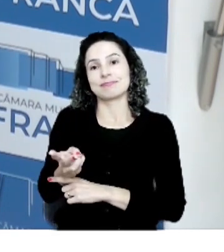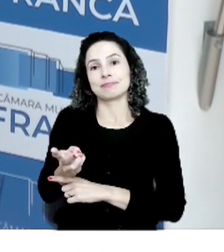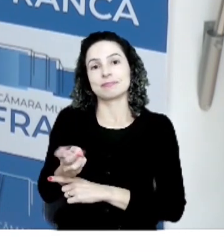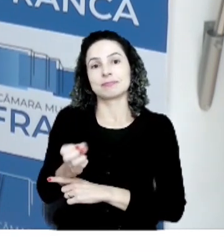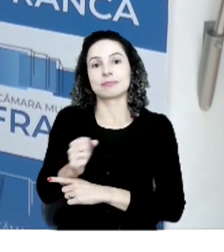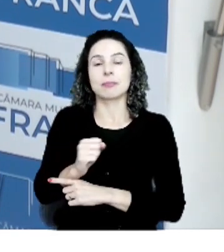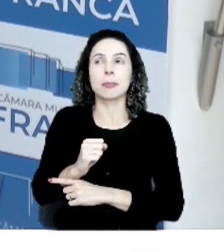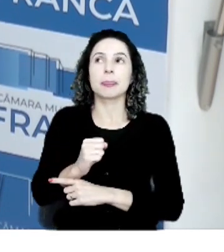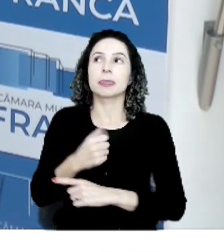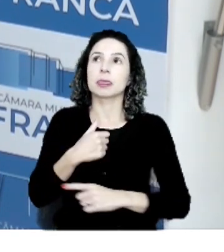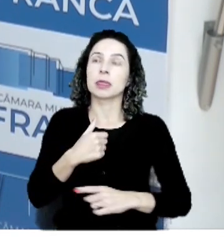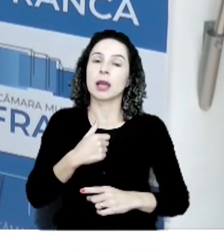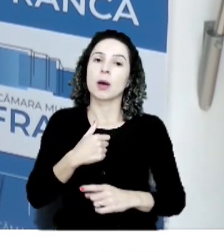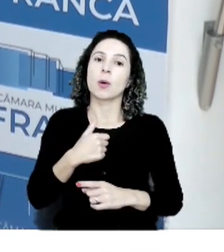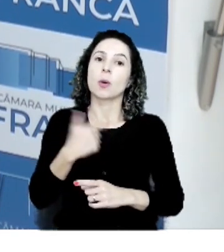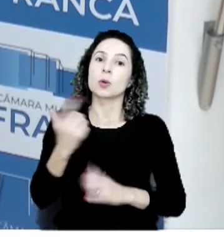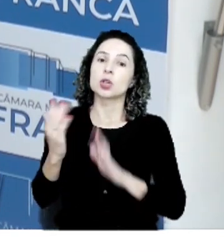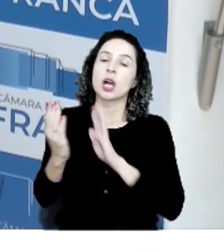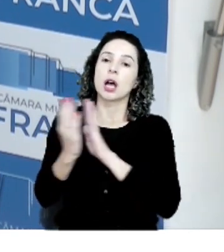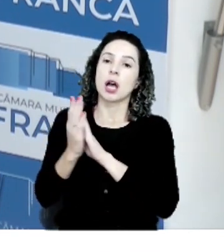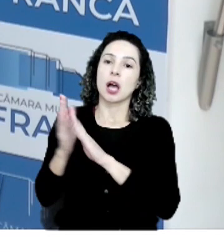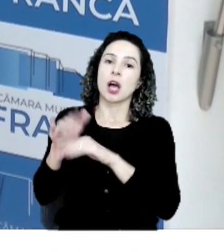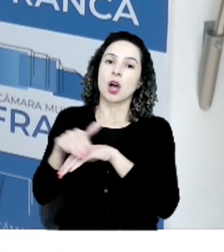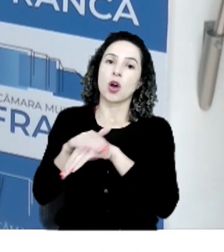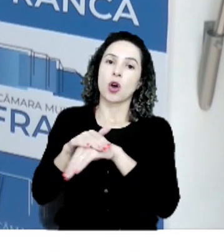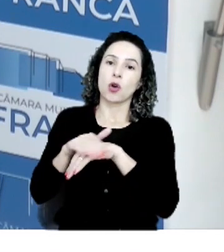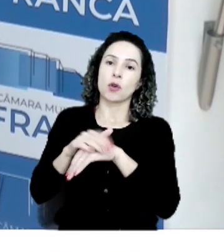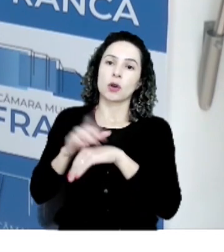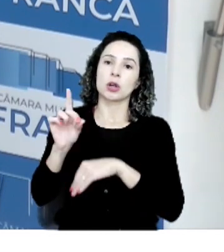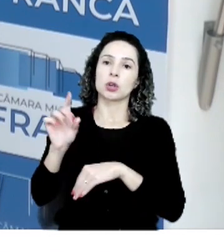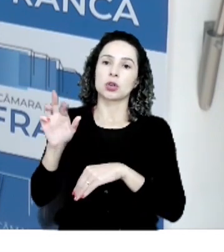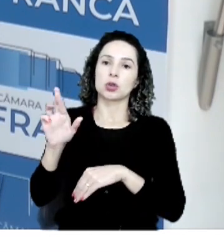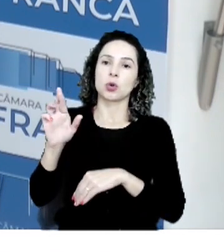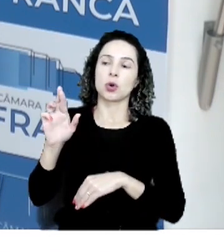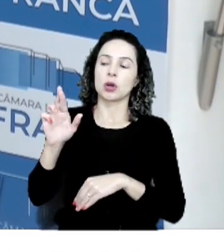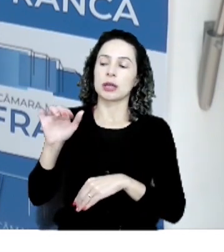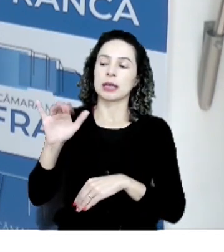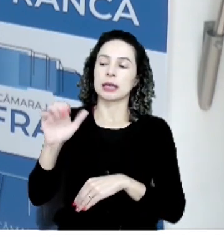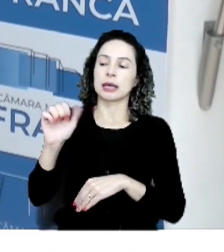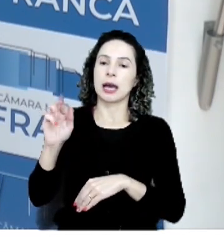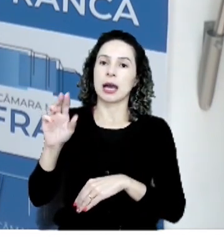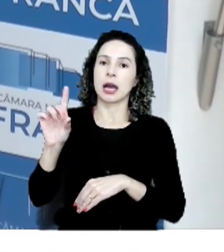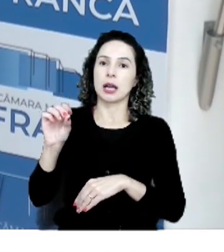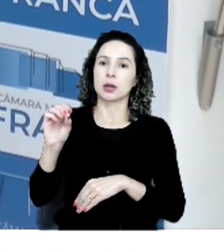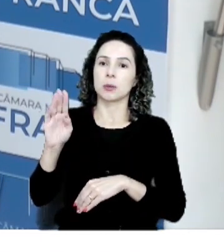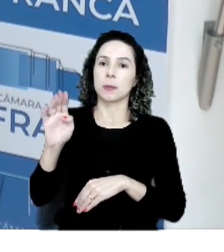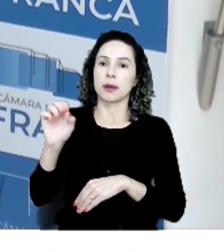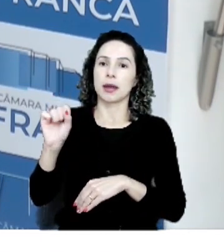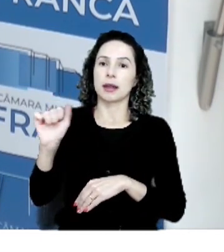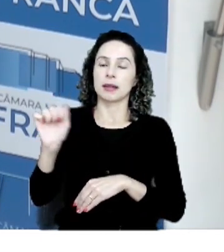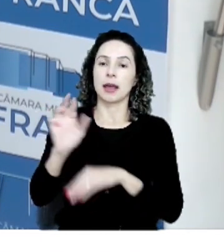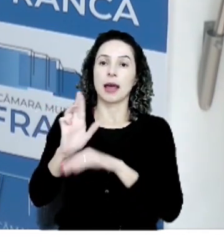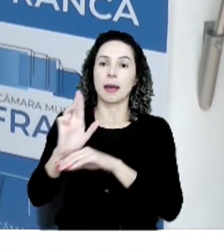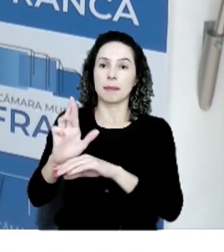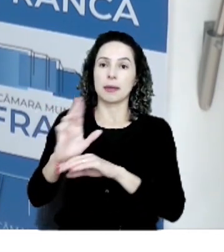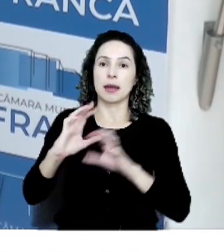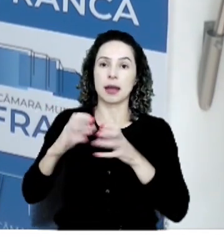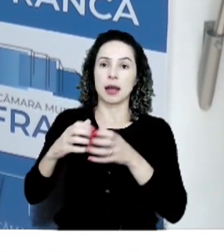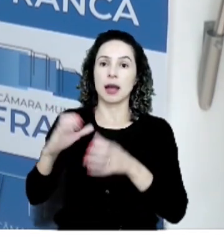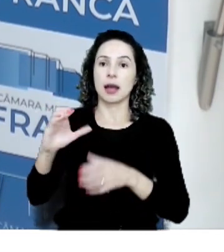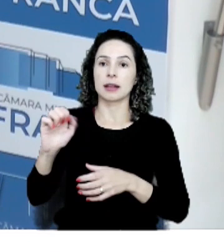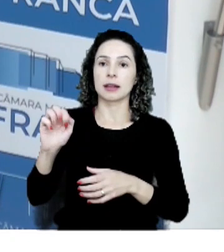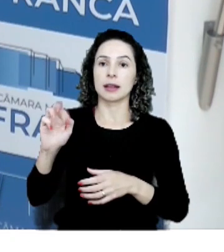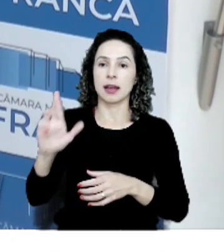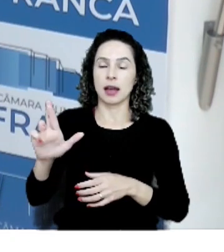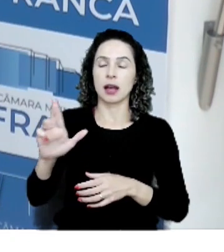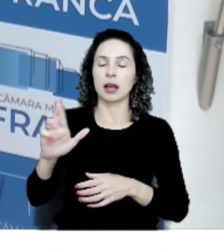já falei com o doutor Ricardo Bessa, em nome da SEAR, representando todos os colegas,